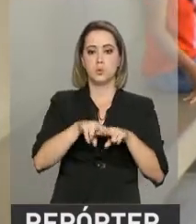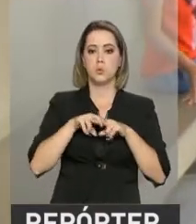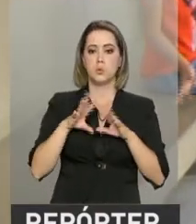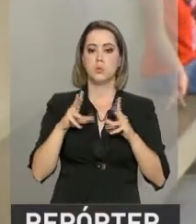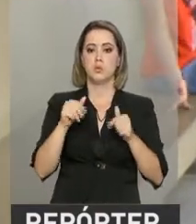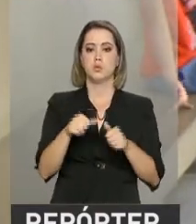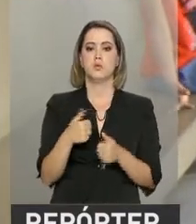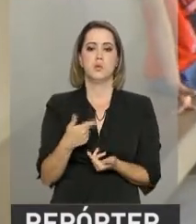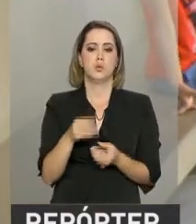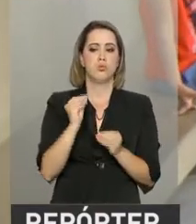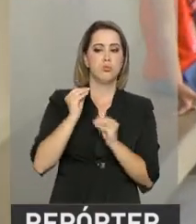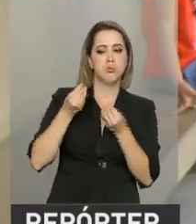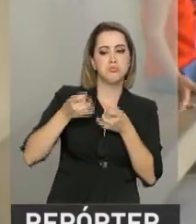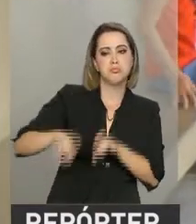que não desampara a gente nunca